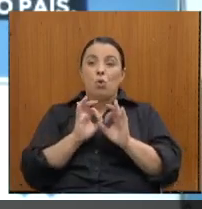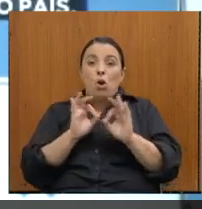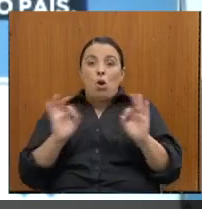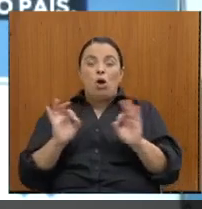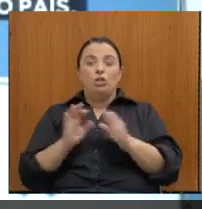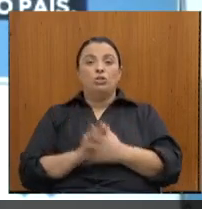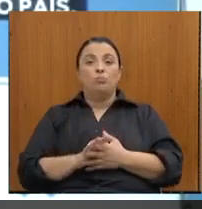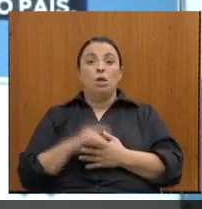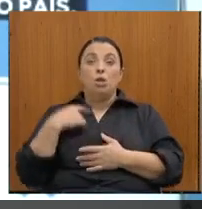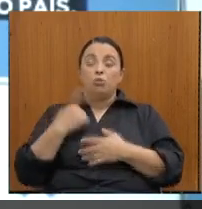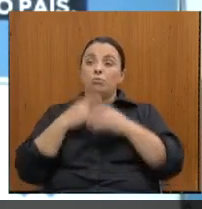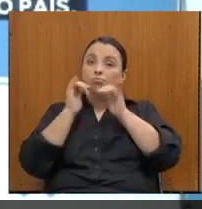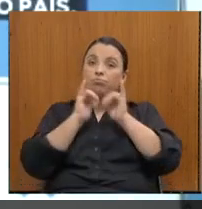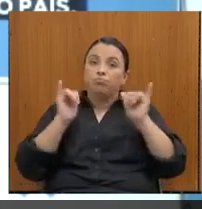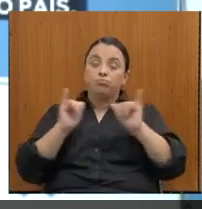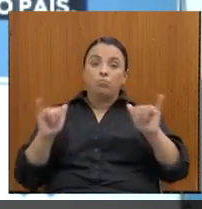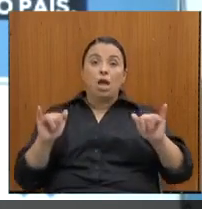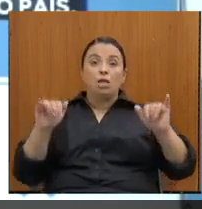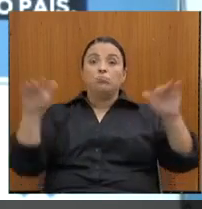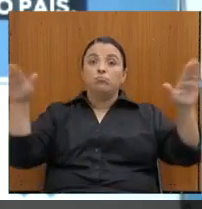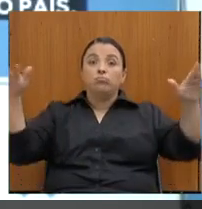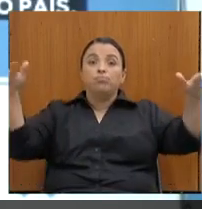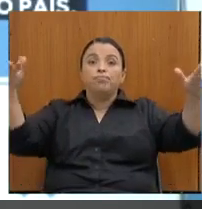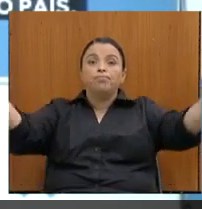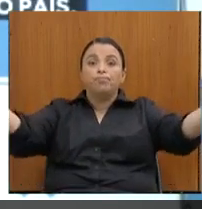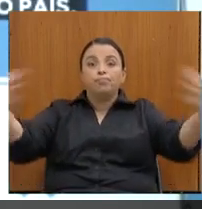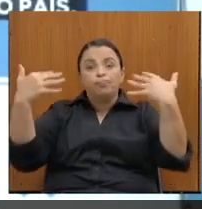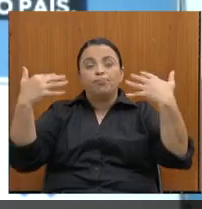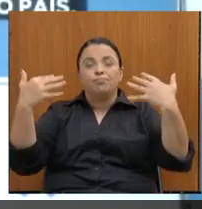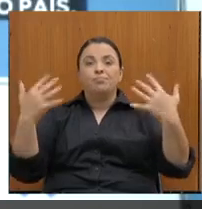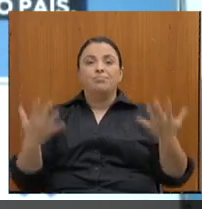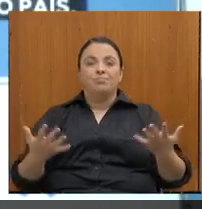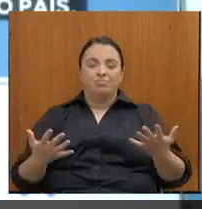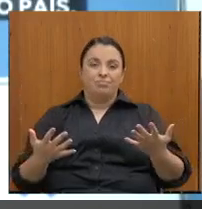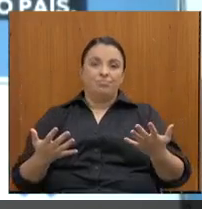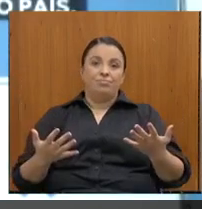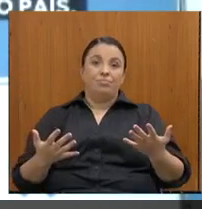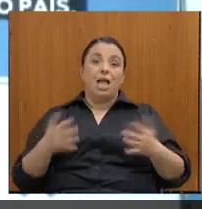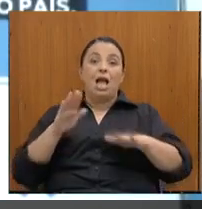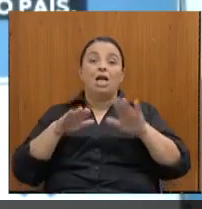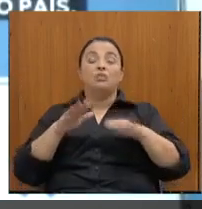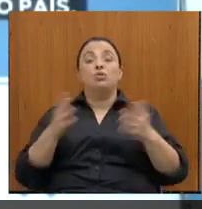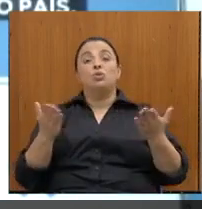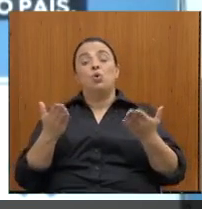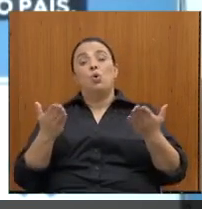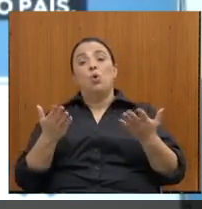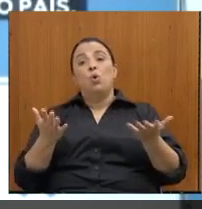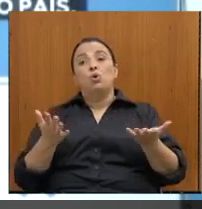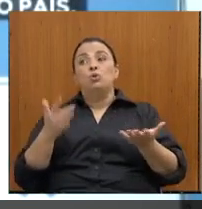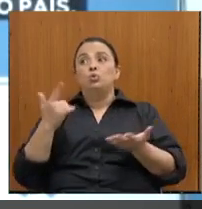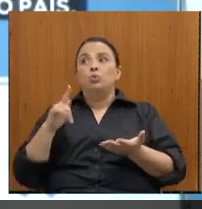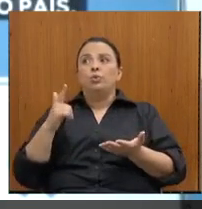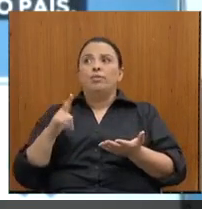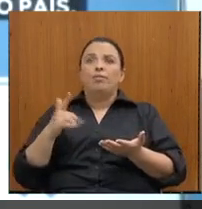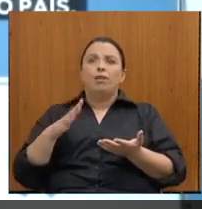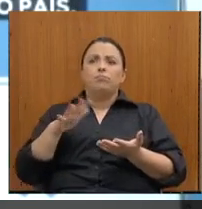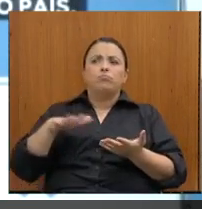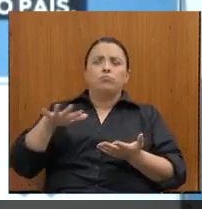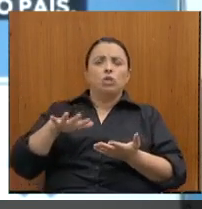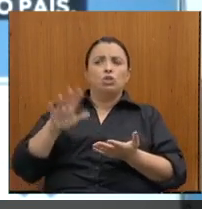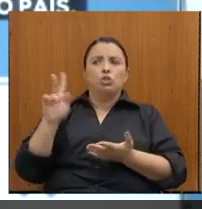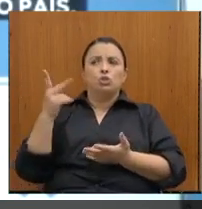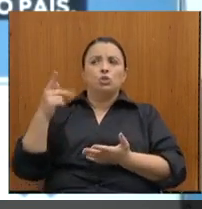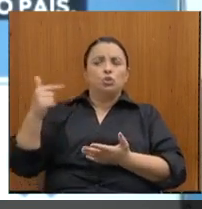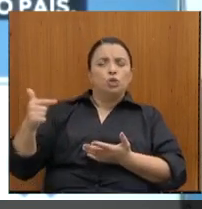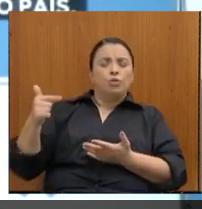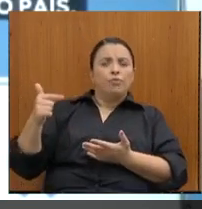difundido e chamando a atenção que boa parte hoje a gente não tem um grande área de hidrogênio Verde instalada no estado